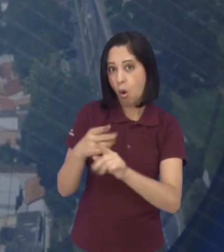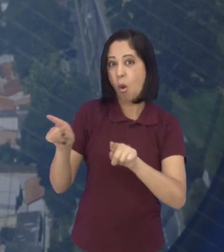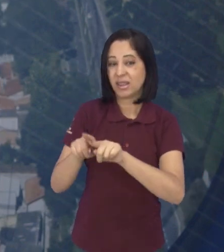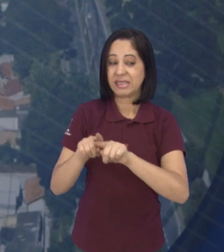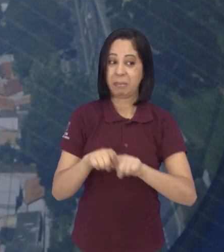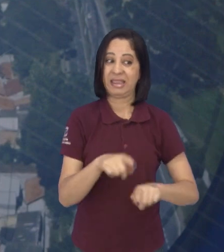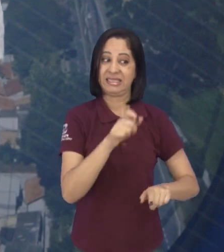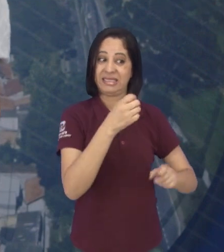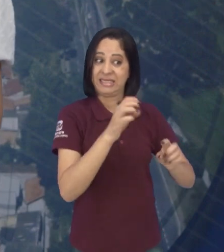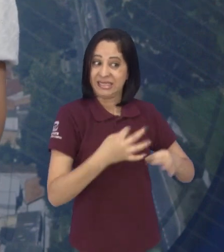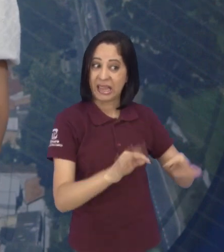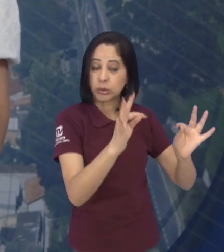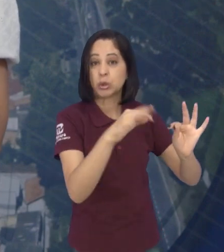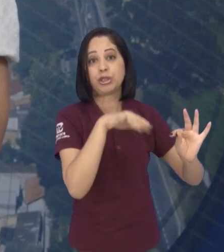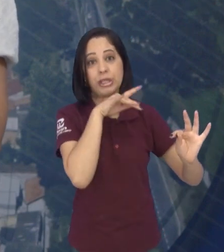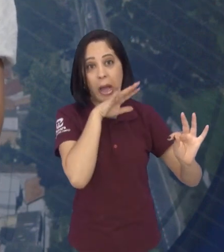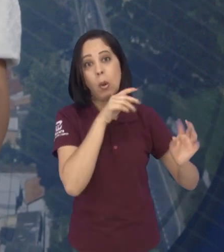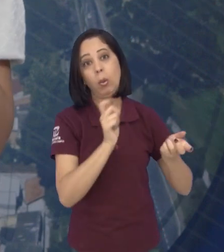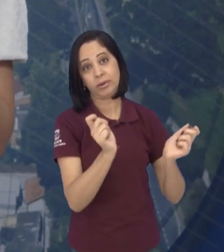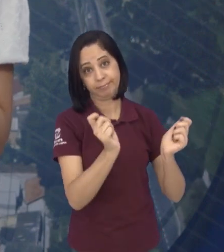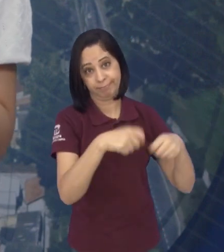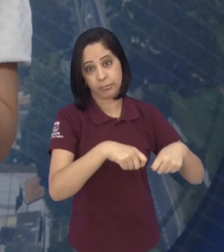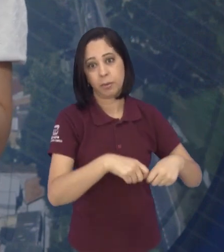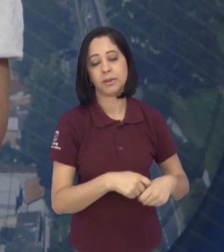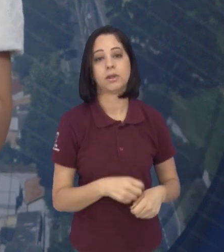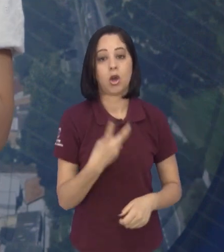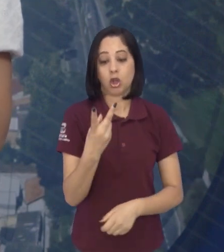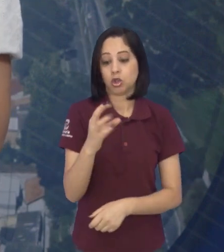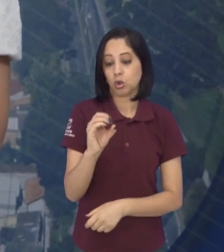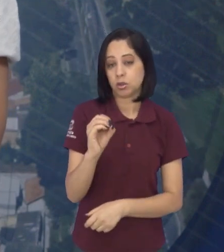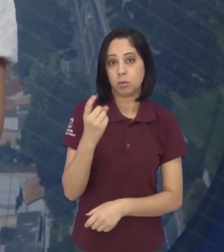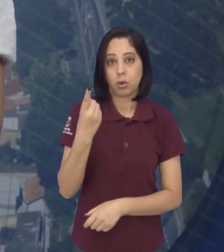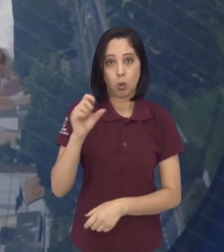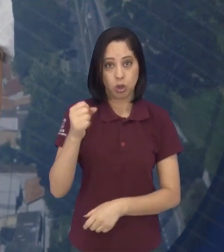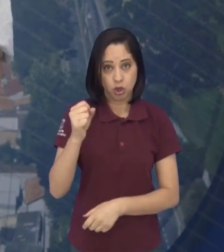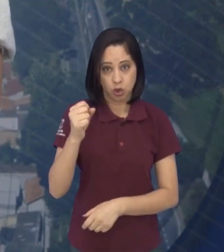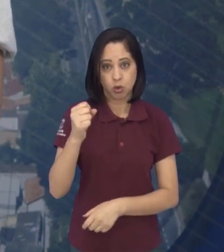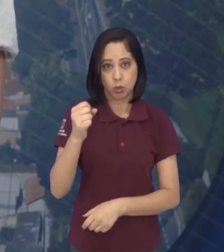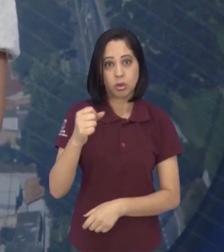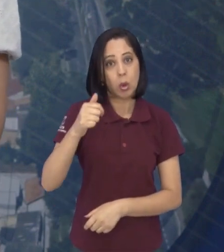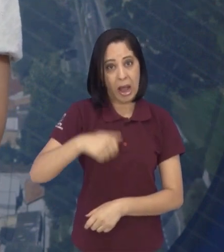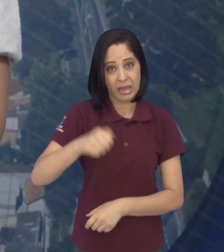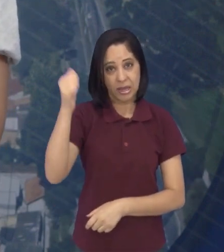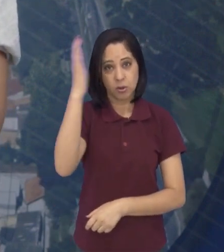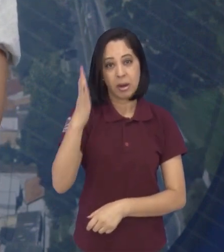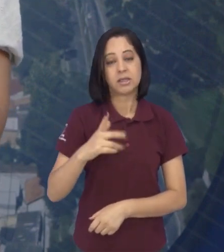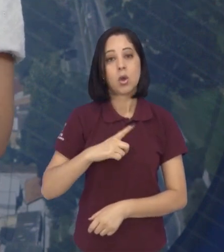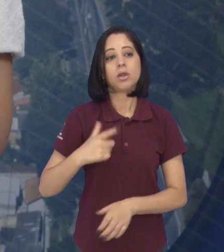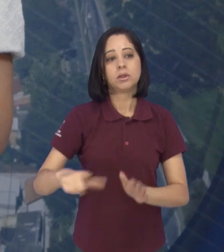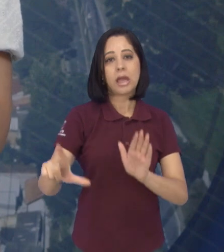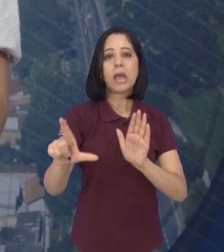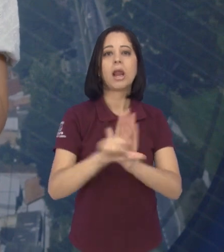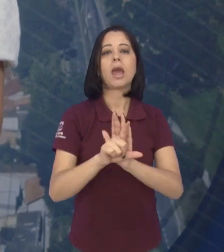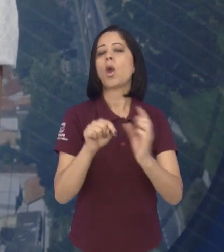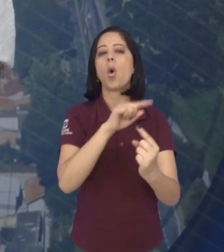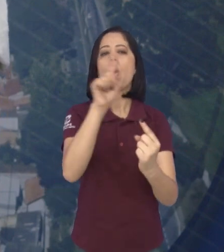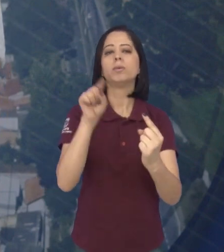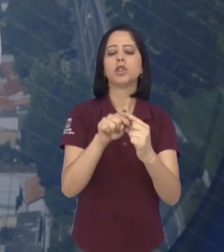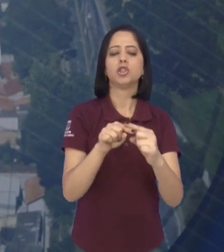mal. E aí sim, olha só, desde 2018, o Brasil tem uma Lei Geral de Proteção de Dados, que é a